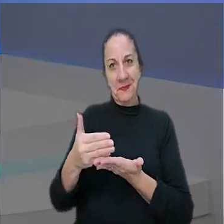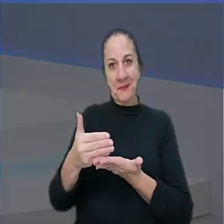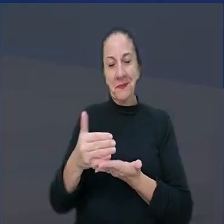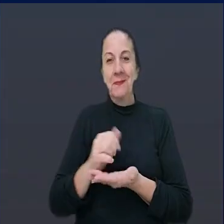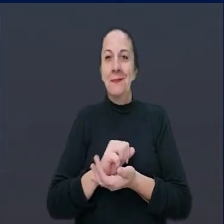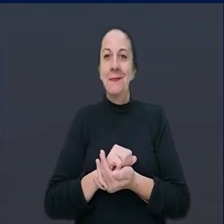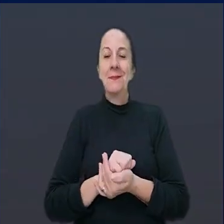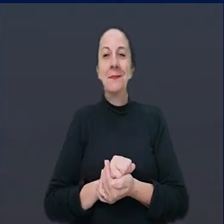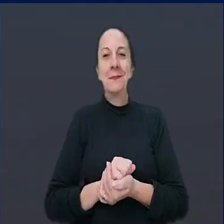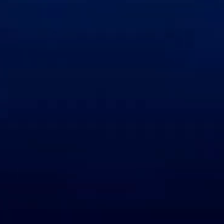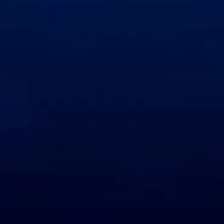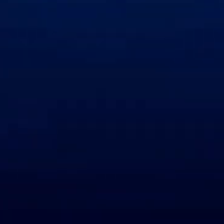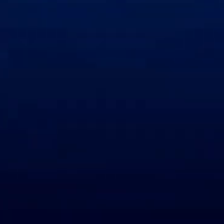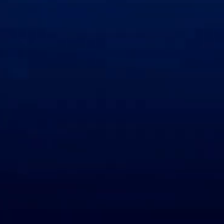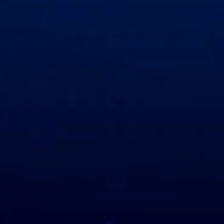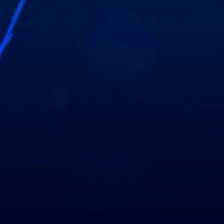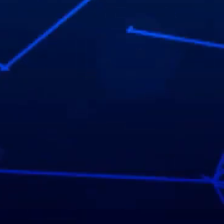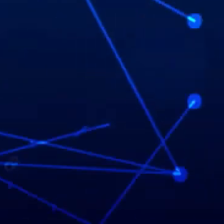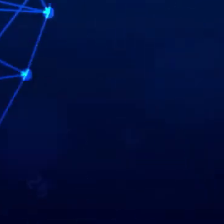no ar.